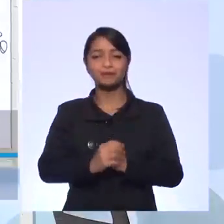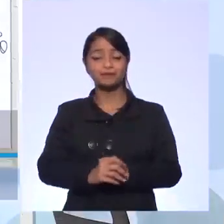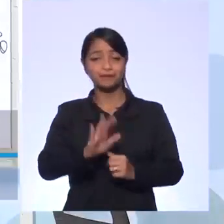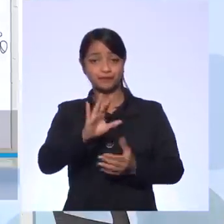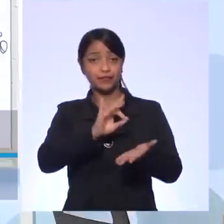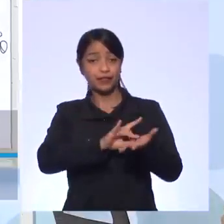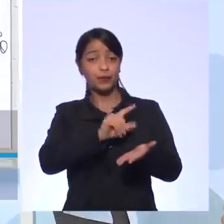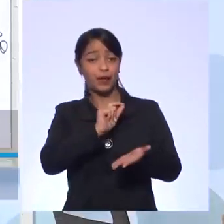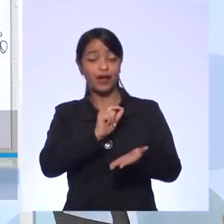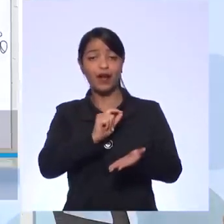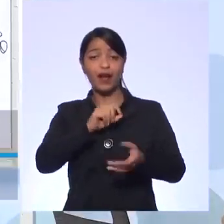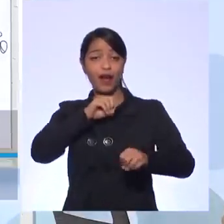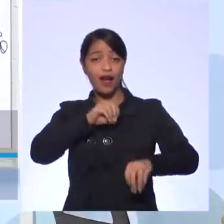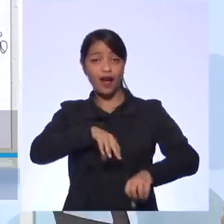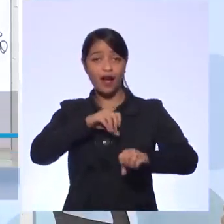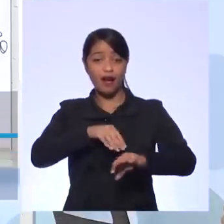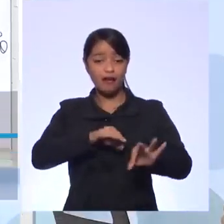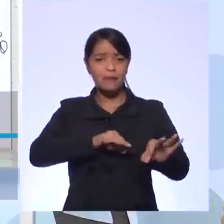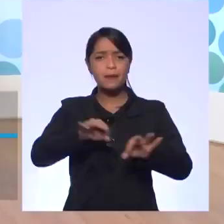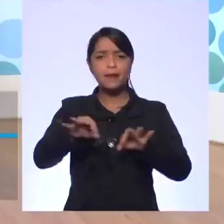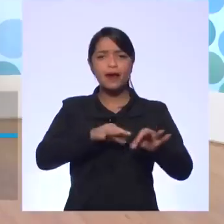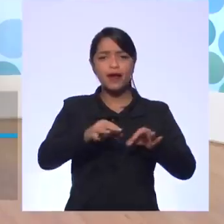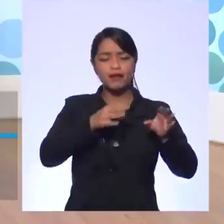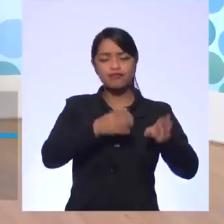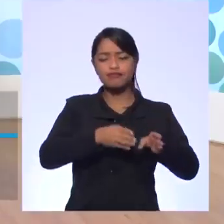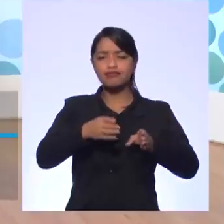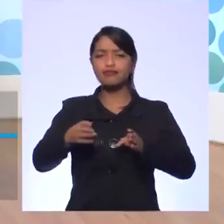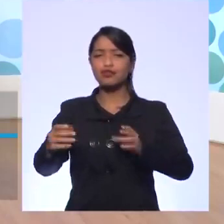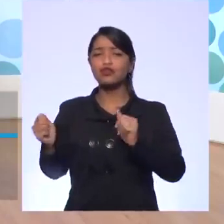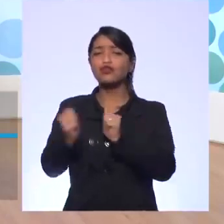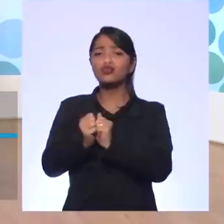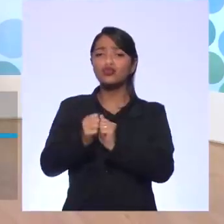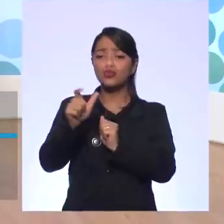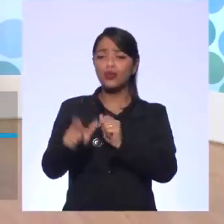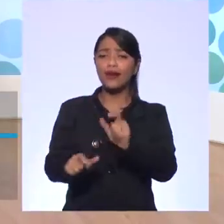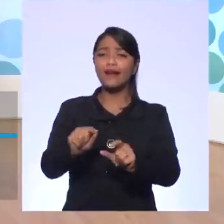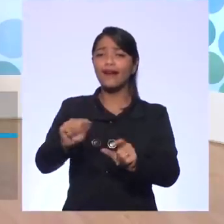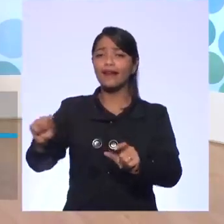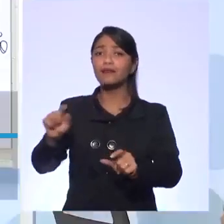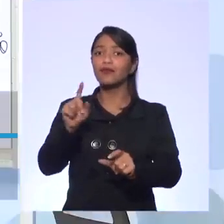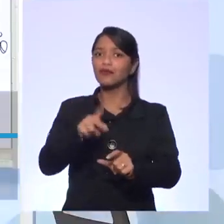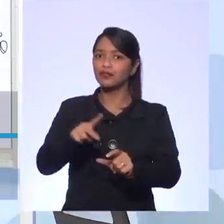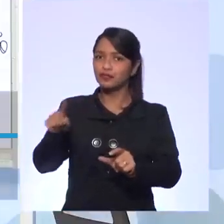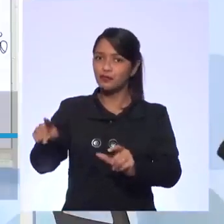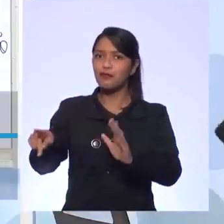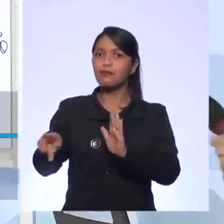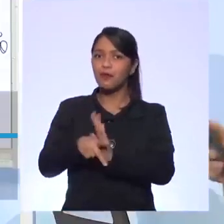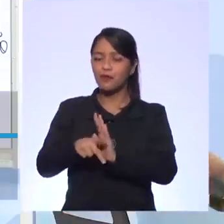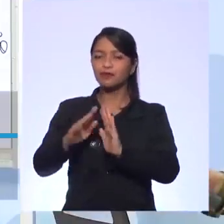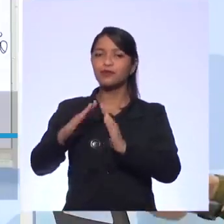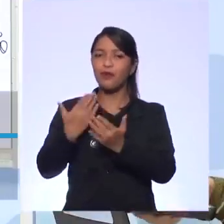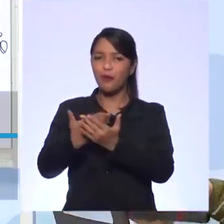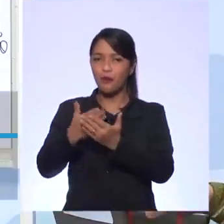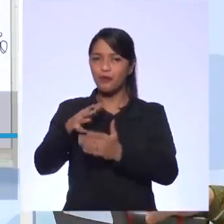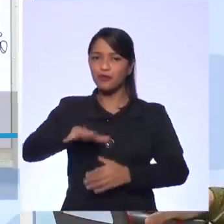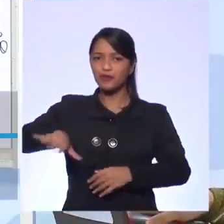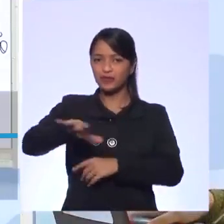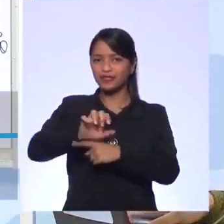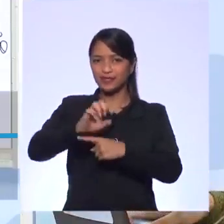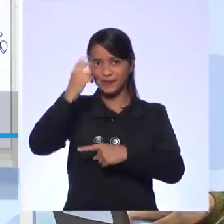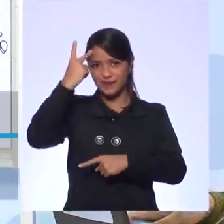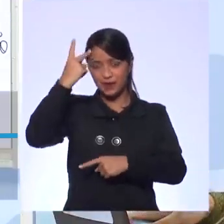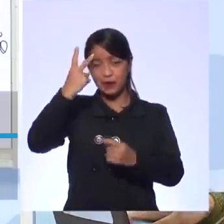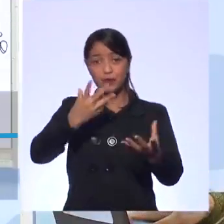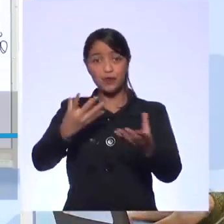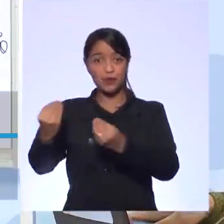essas aulas junto com os professores da rede, né? Porque Sim. eu tenho muitos professores que me ajudam bastante. Antes de começarmos a nossa aula, eu vou colocar